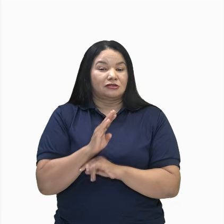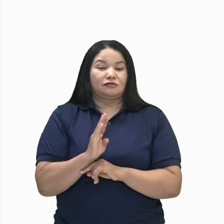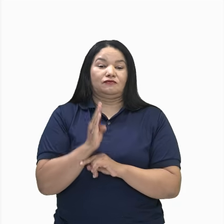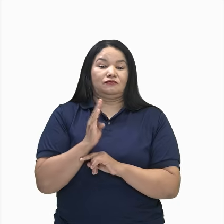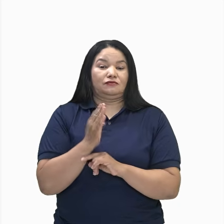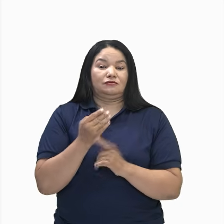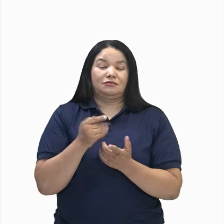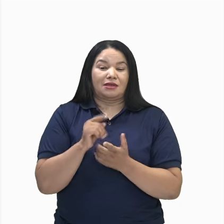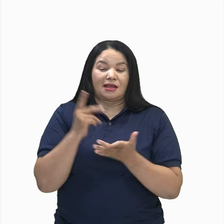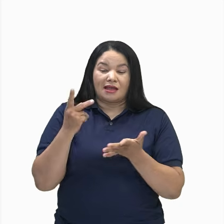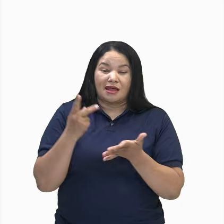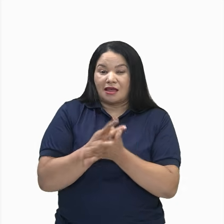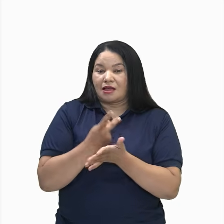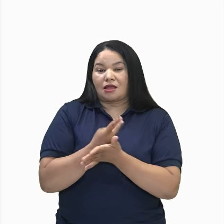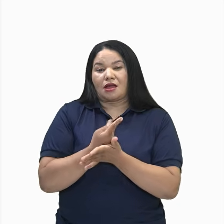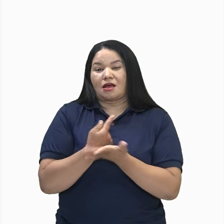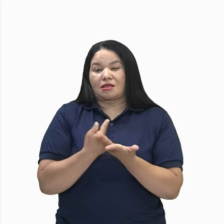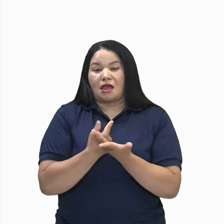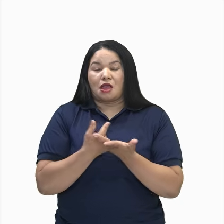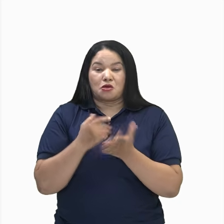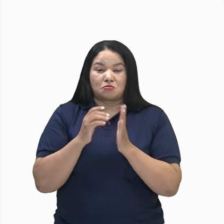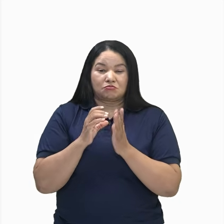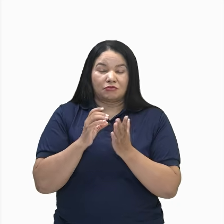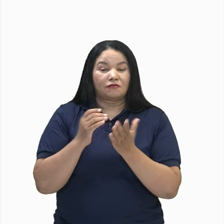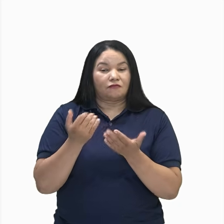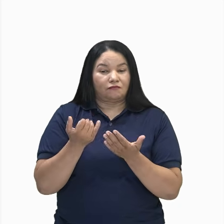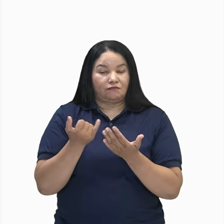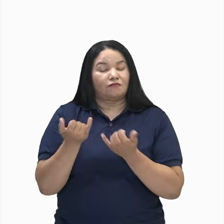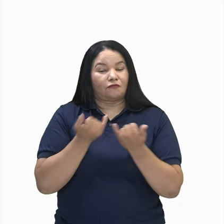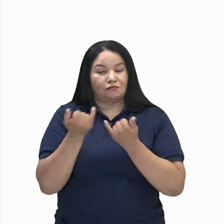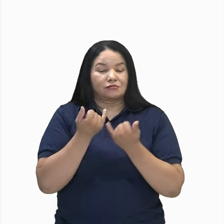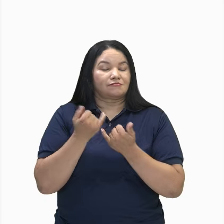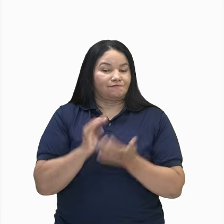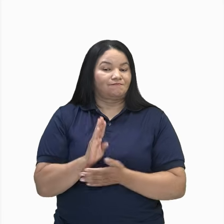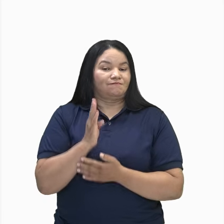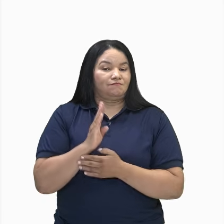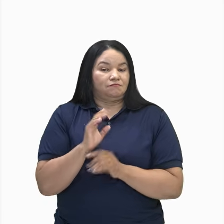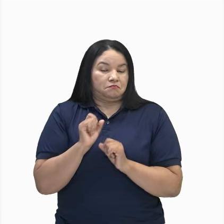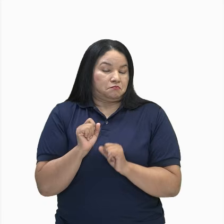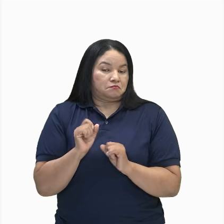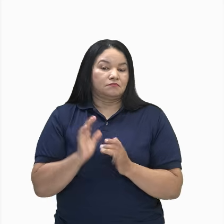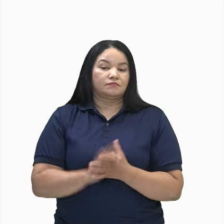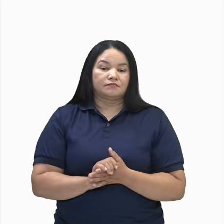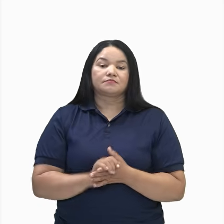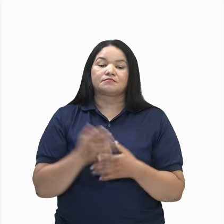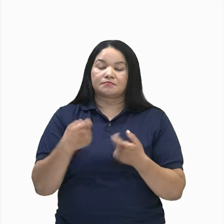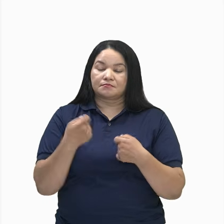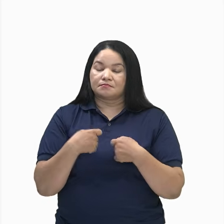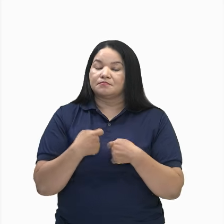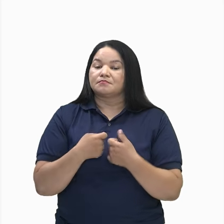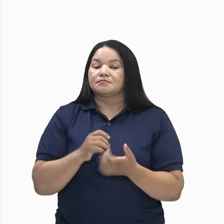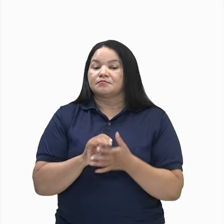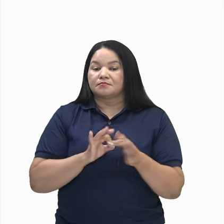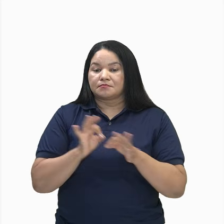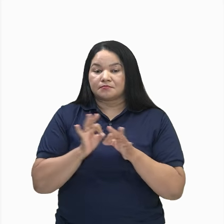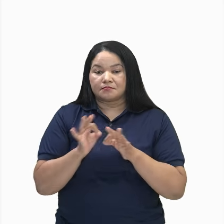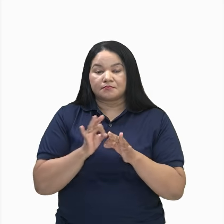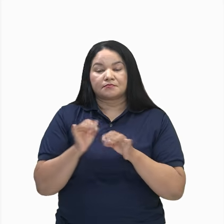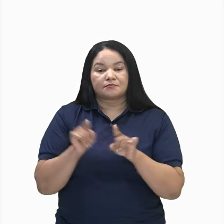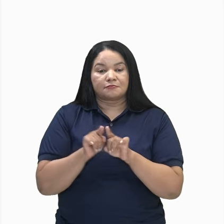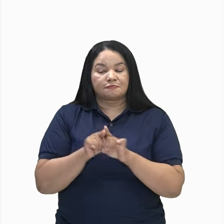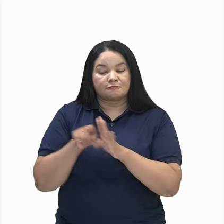reportagens com conteúdo e informação falsa. Ok, pessoal? Então, isso é um trabalho que nós chamamos de